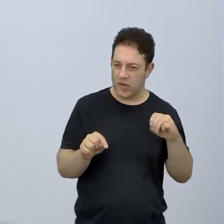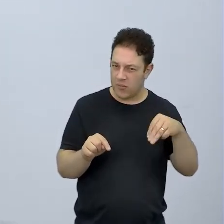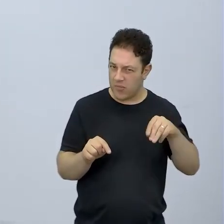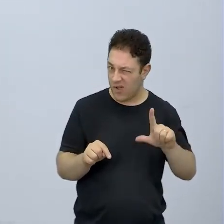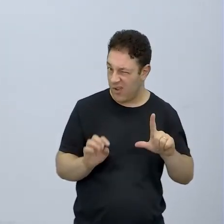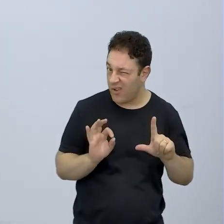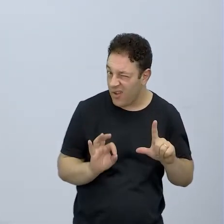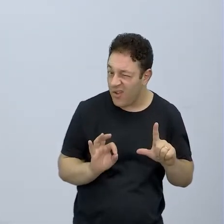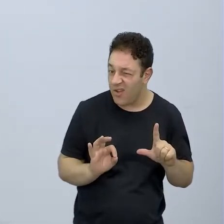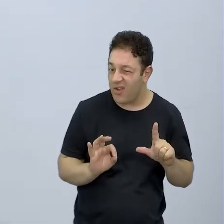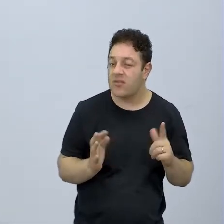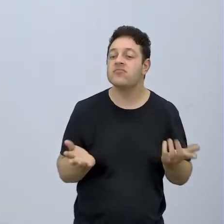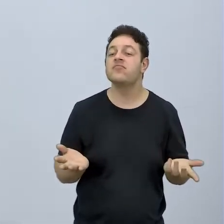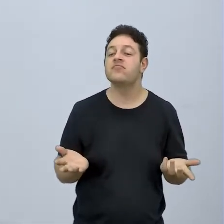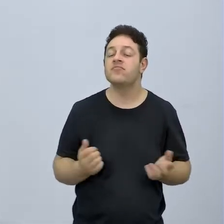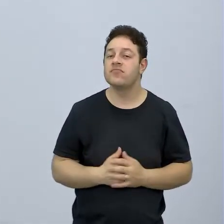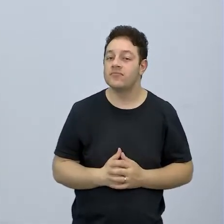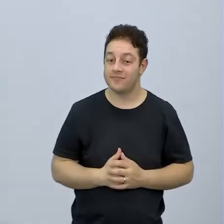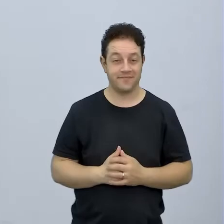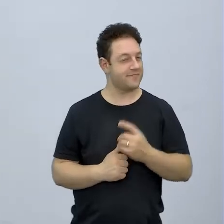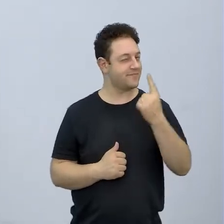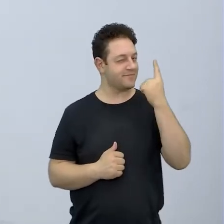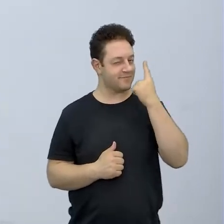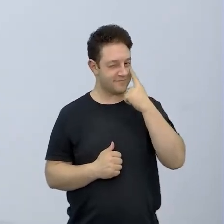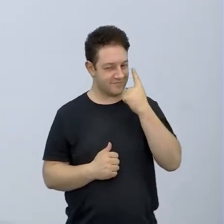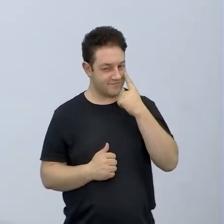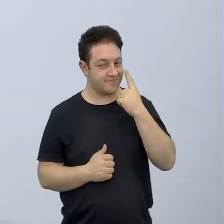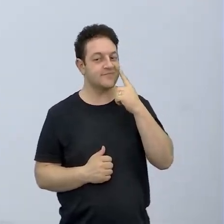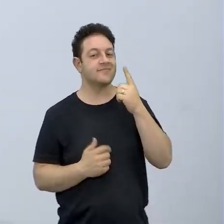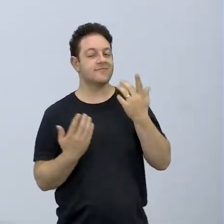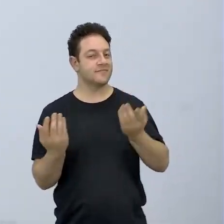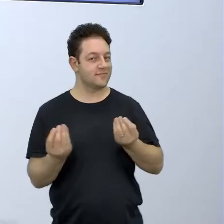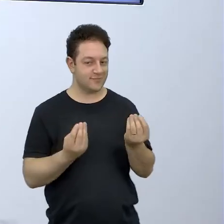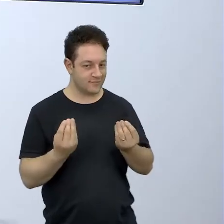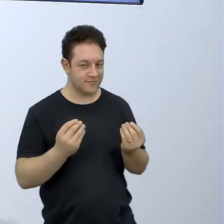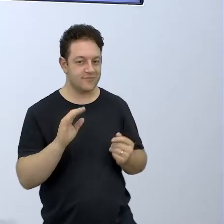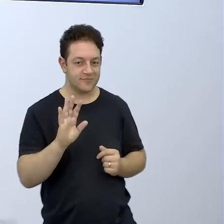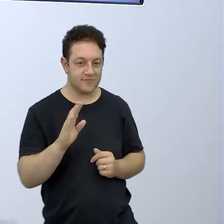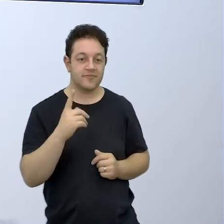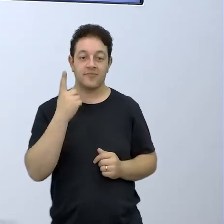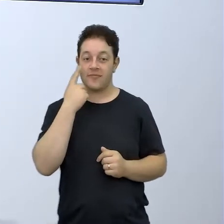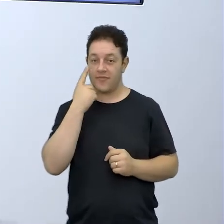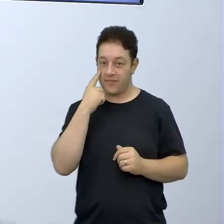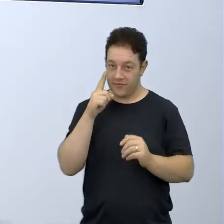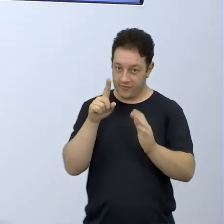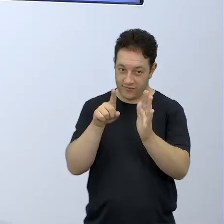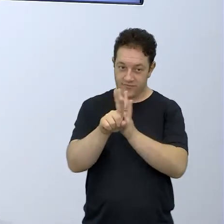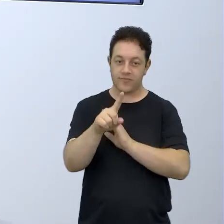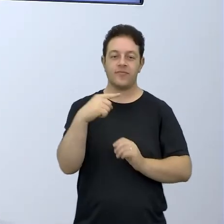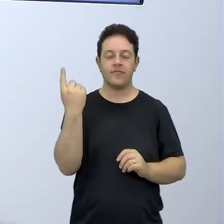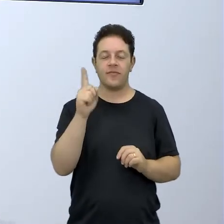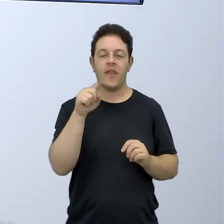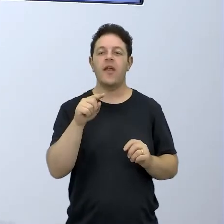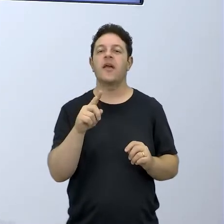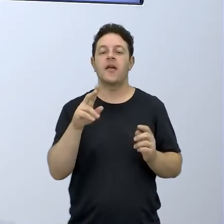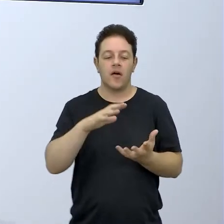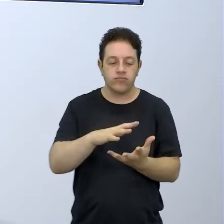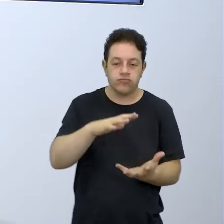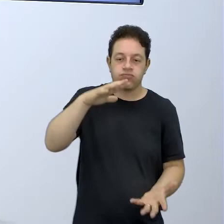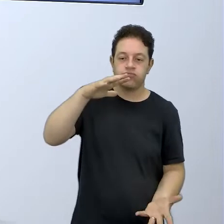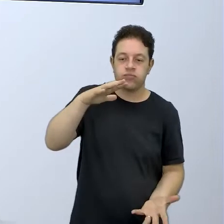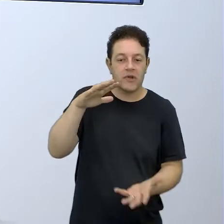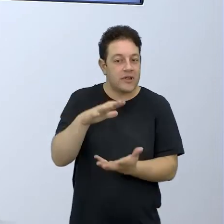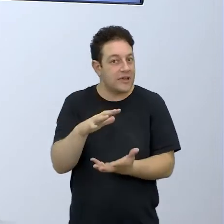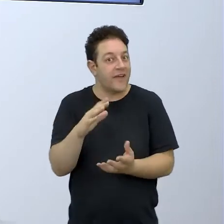isso daí mesmo, será? Veja como a questão, pode voltar um minutinho para mim, veja como a questão, quando a gente fala de proporção, não